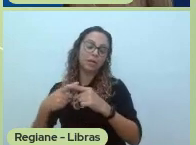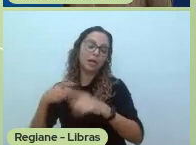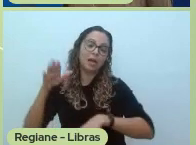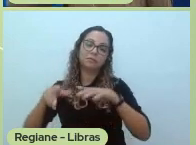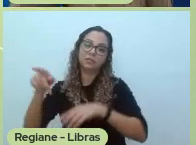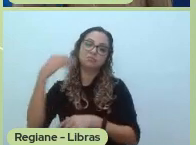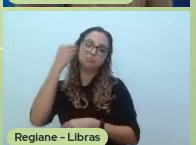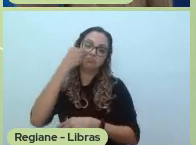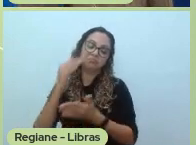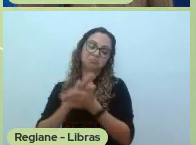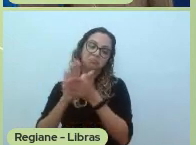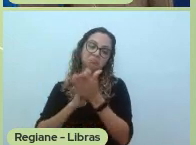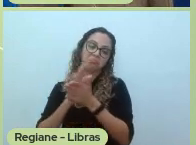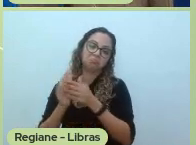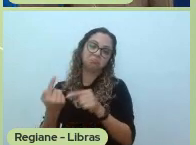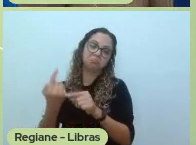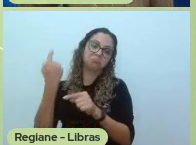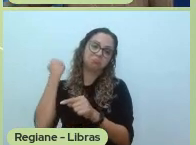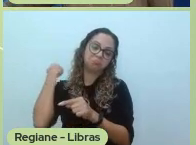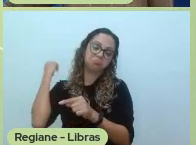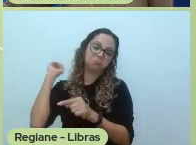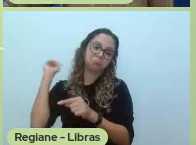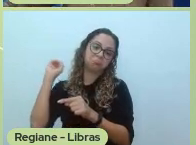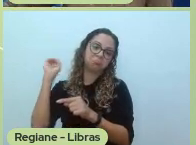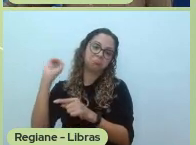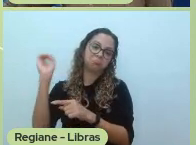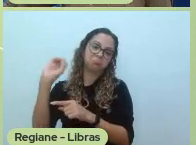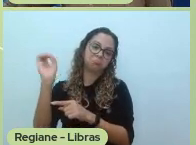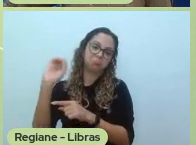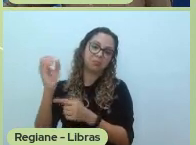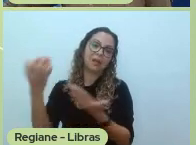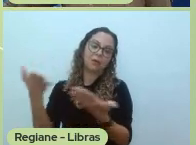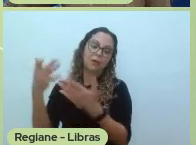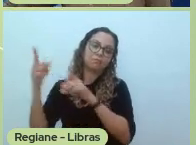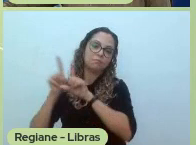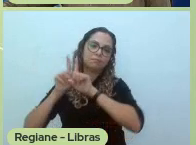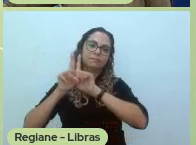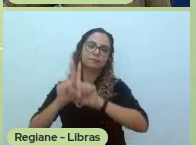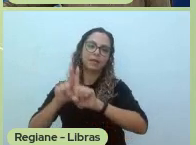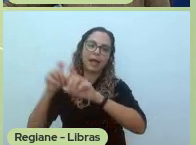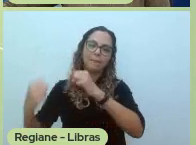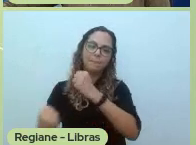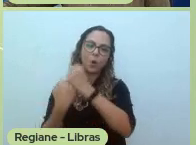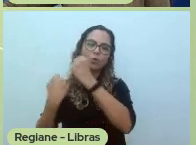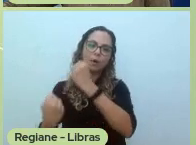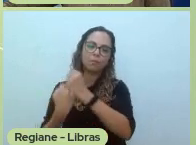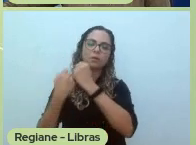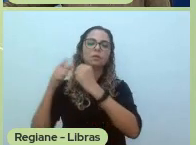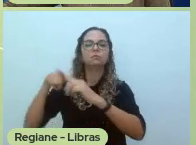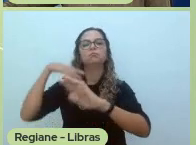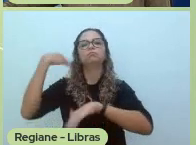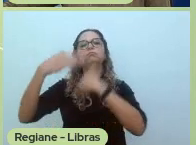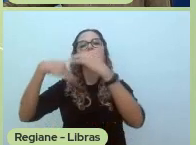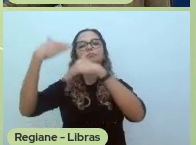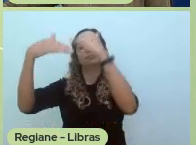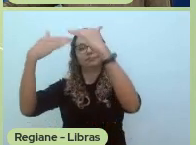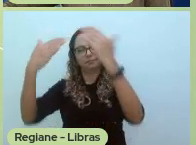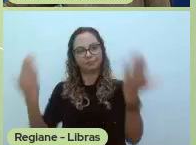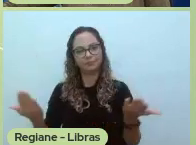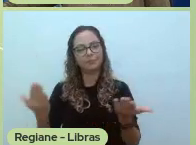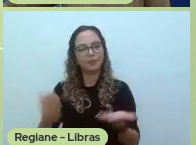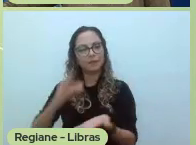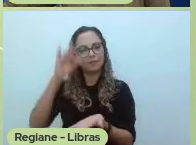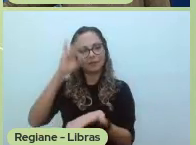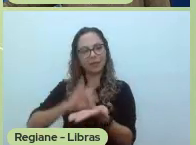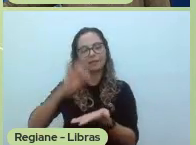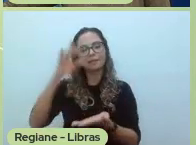histórico anterior. A dedicação necessária para isso, mas isso também é um aprendizado, né? É realmente uma